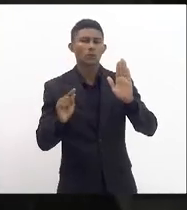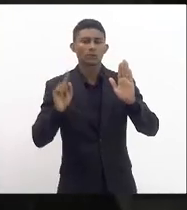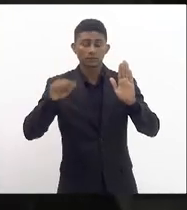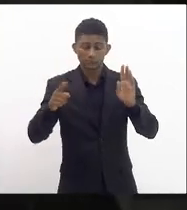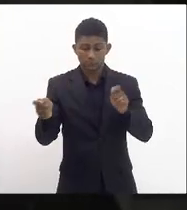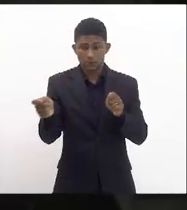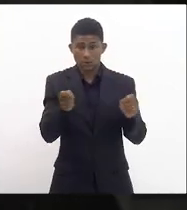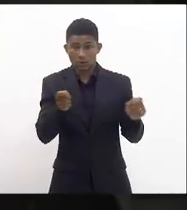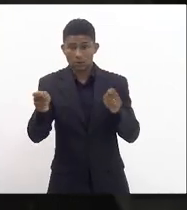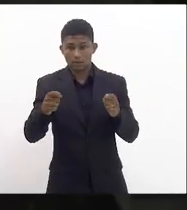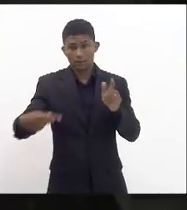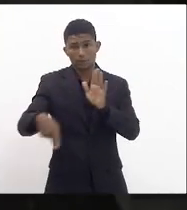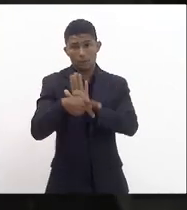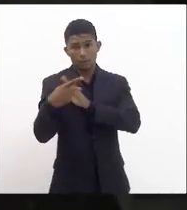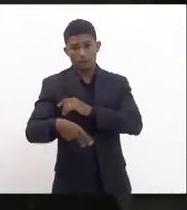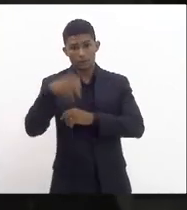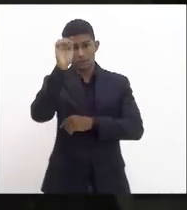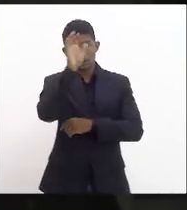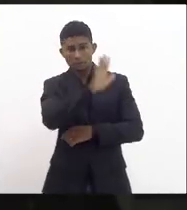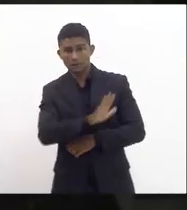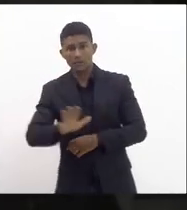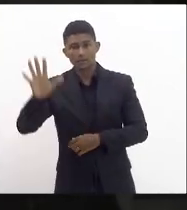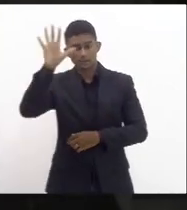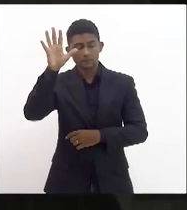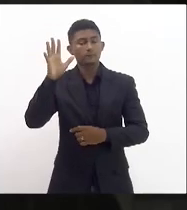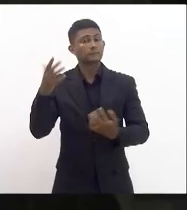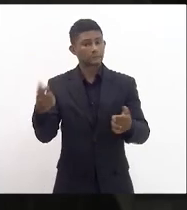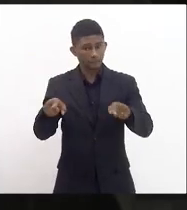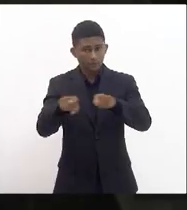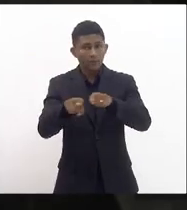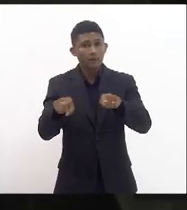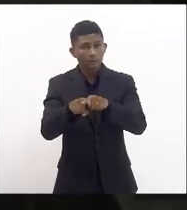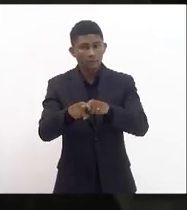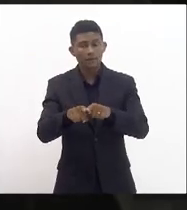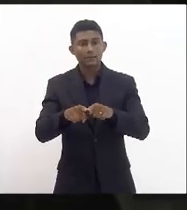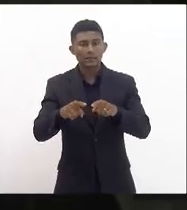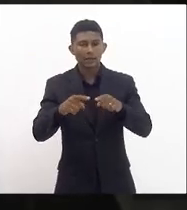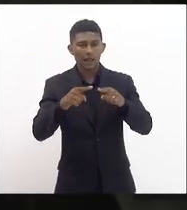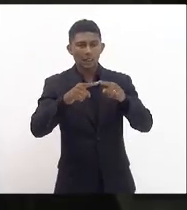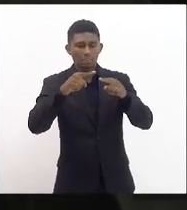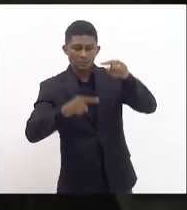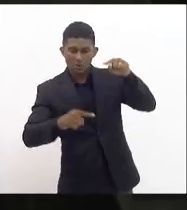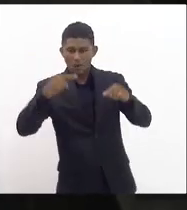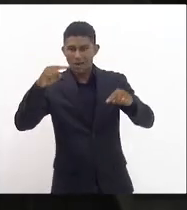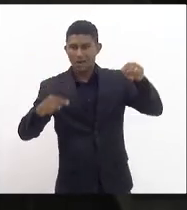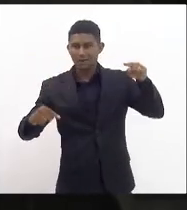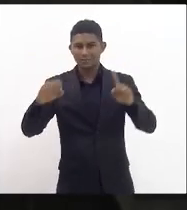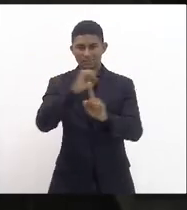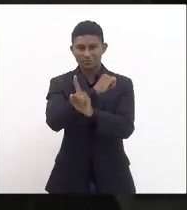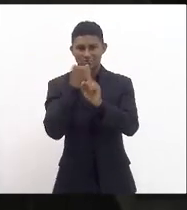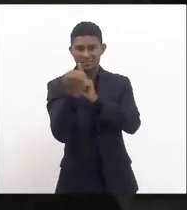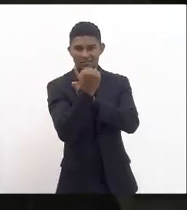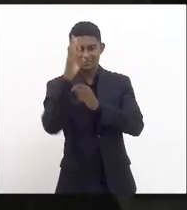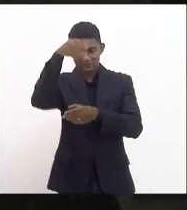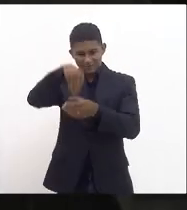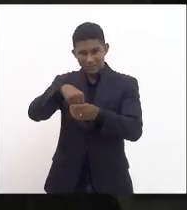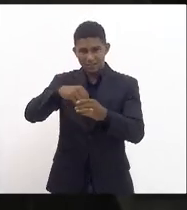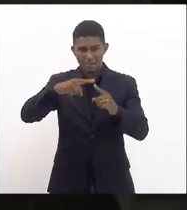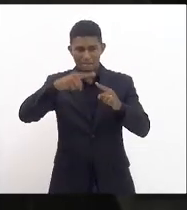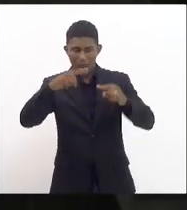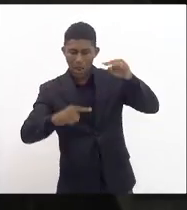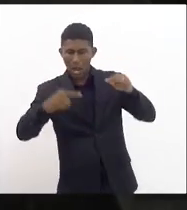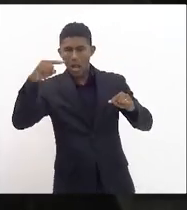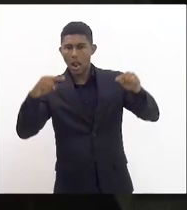brasileira e como se enfrentar as desigualdades sociais. Esse é